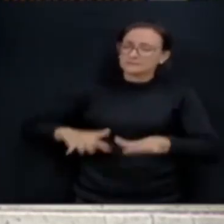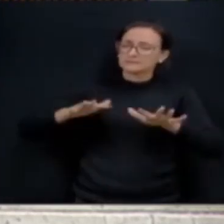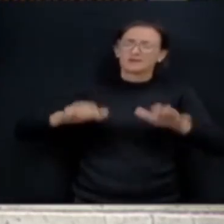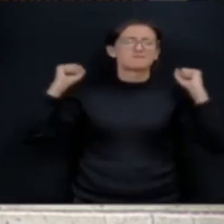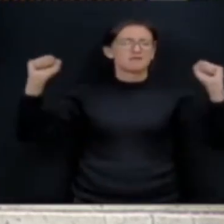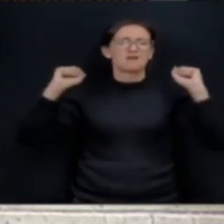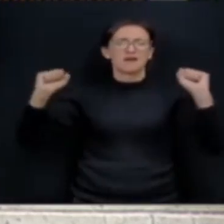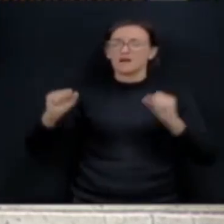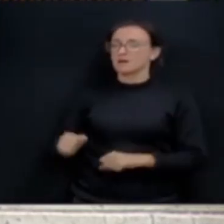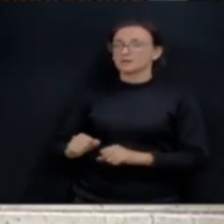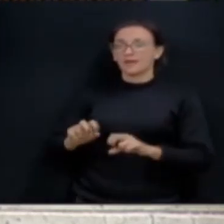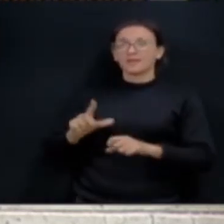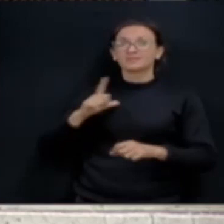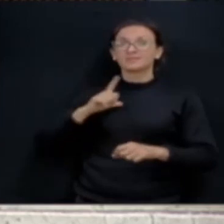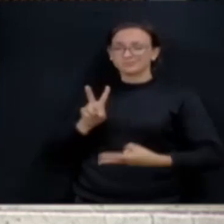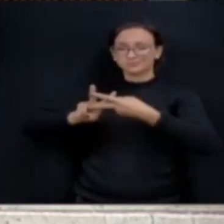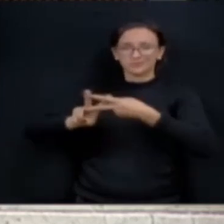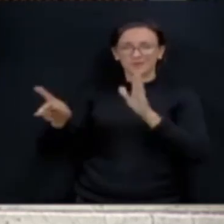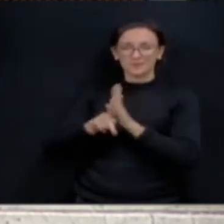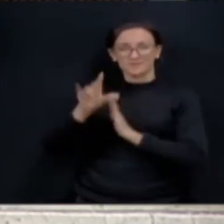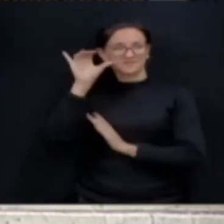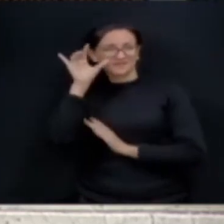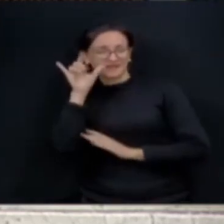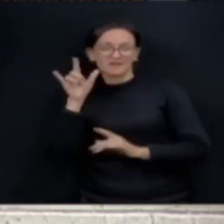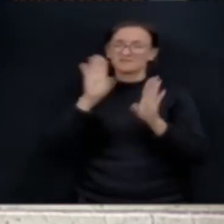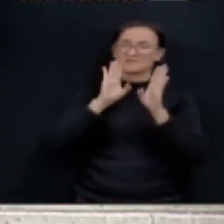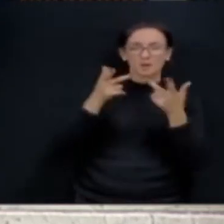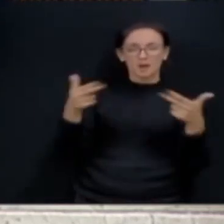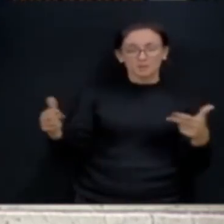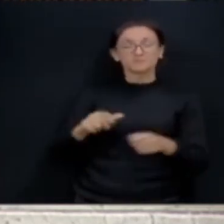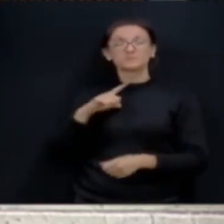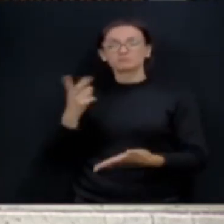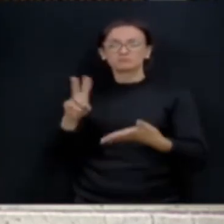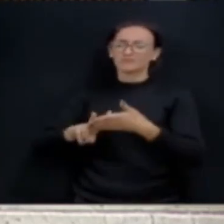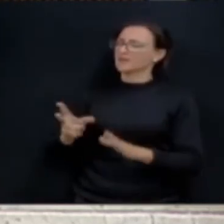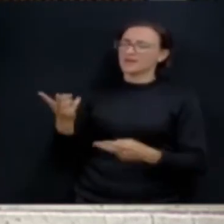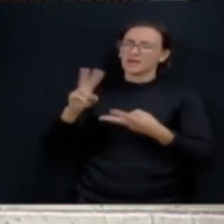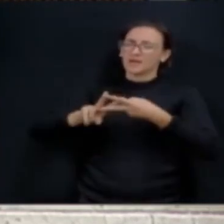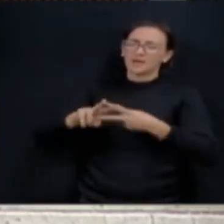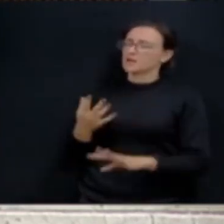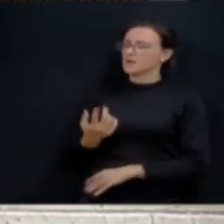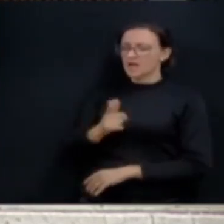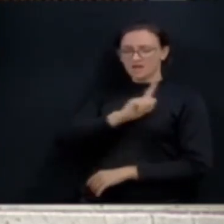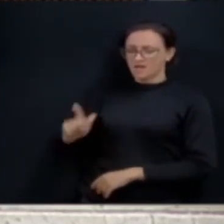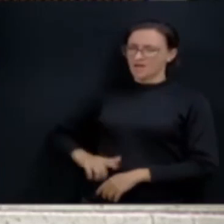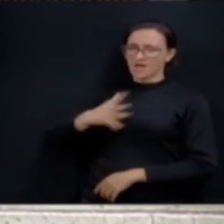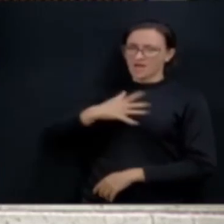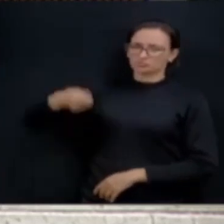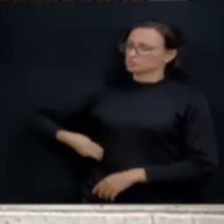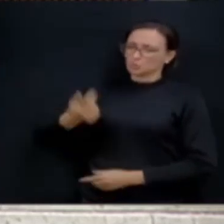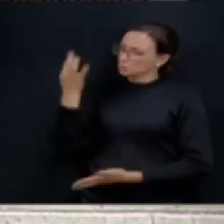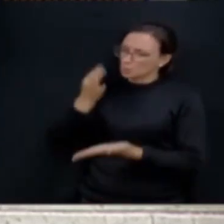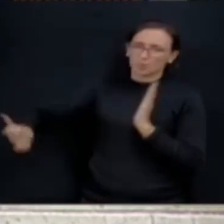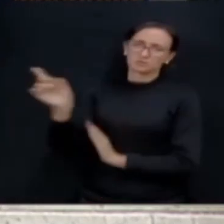não assina Ratinho o convênio de cessão das rodovias estaduais do Paraná, até que as mazelas do pedágio não